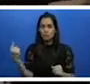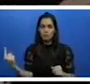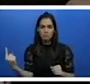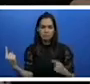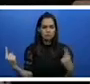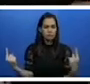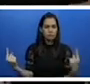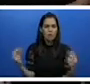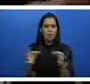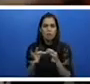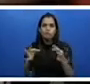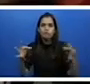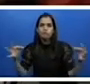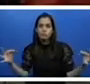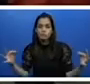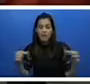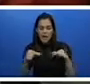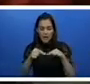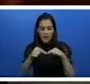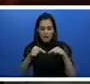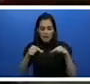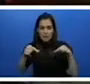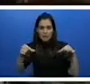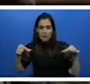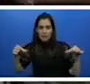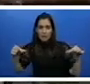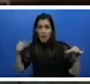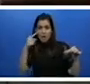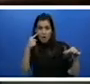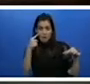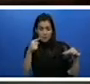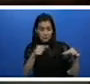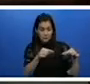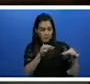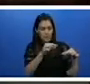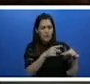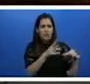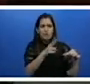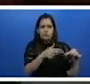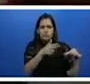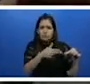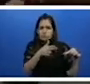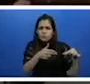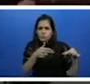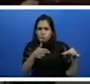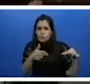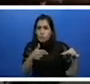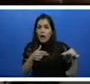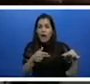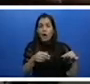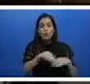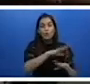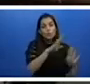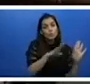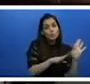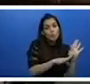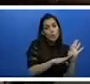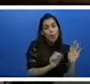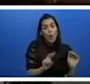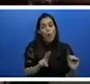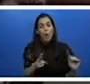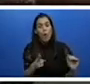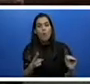quaisquer da régua, olhem a régua de vocês aí, ela pode ser representada por um número inteiro ou por número